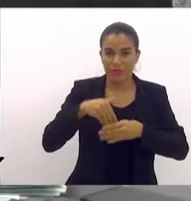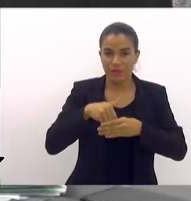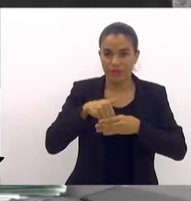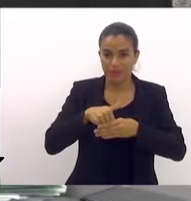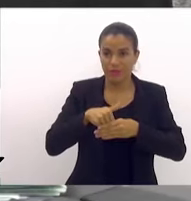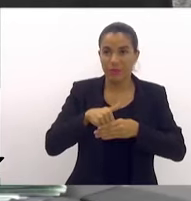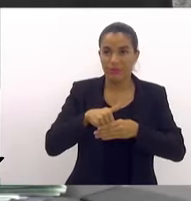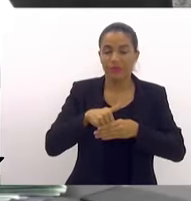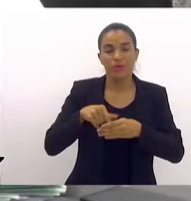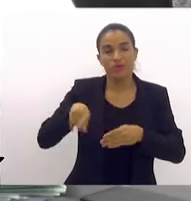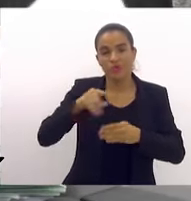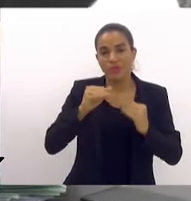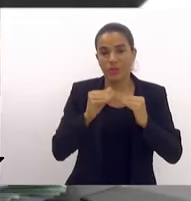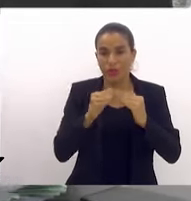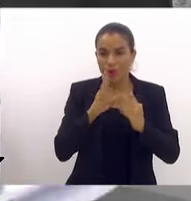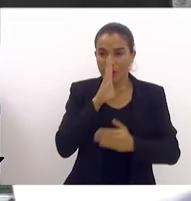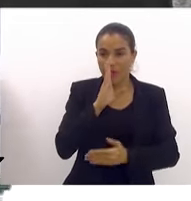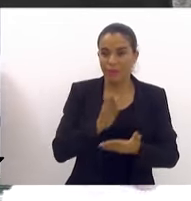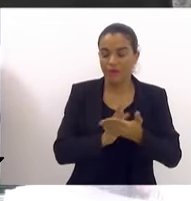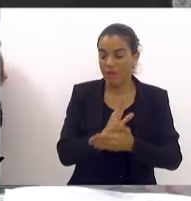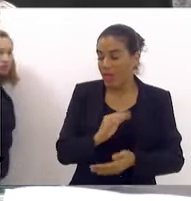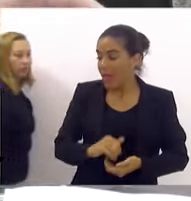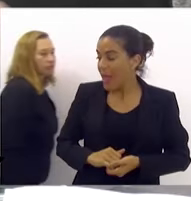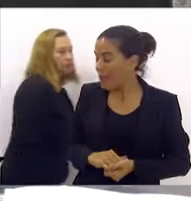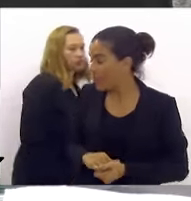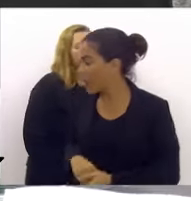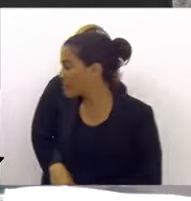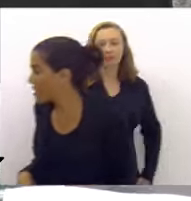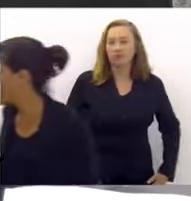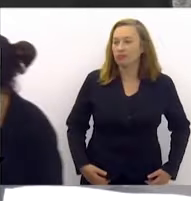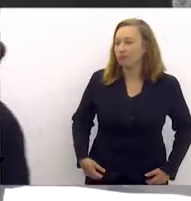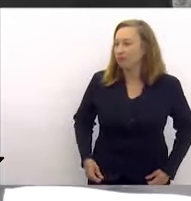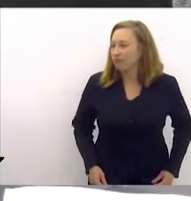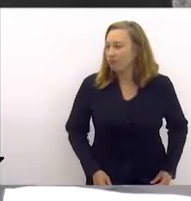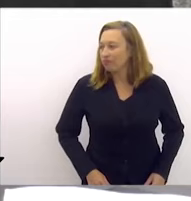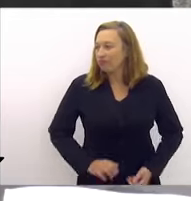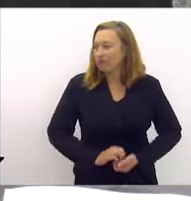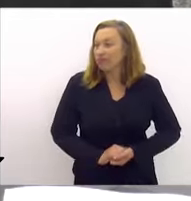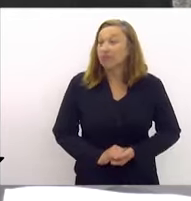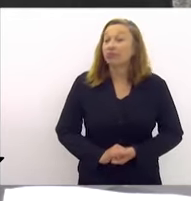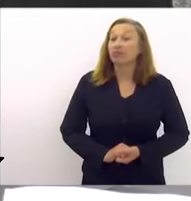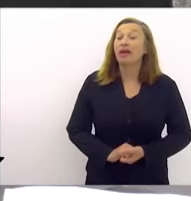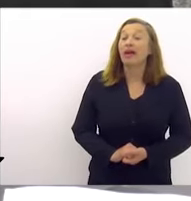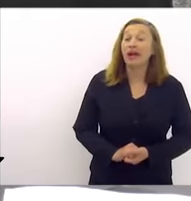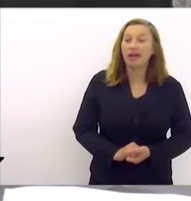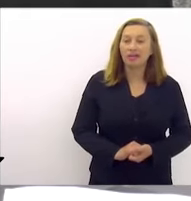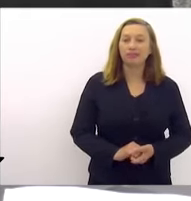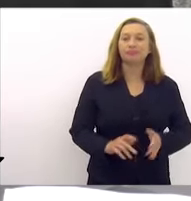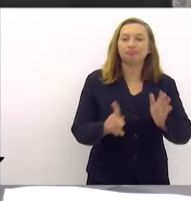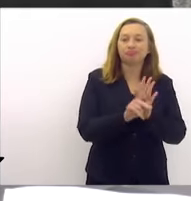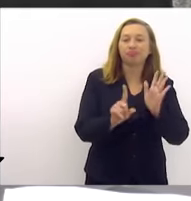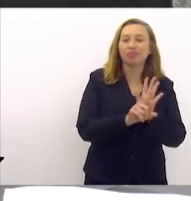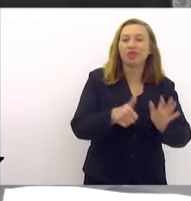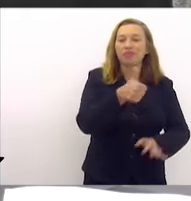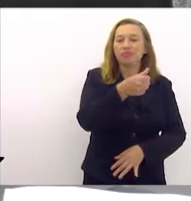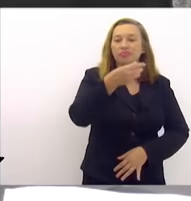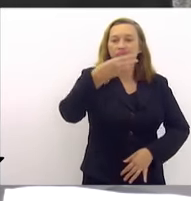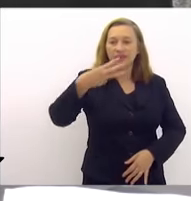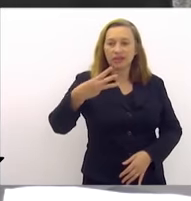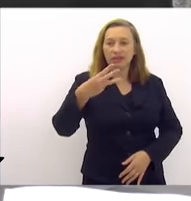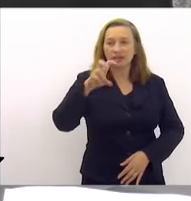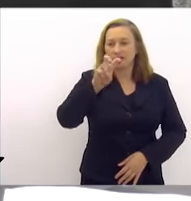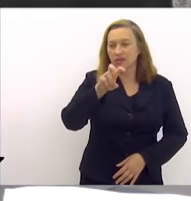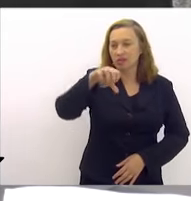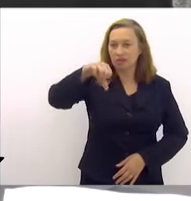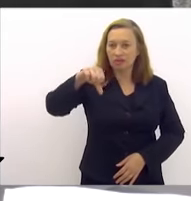votação, senhores que aprovam, permaneçam como estão, aprovado. Projeto 15 da pauta. Projeto de lei 1359, de 23, de autoria do